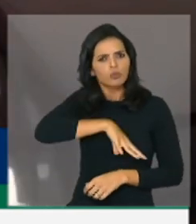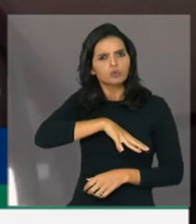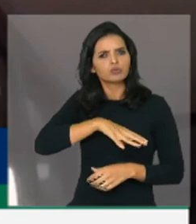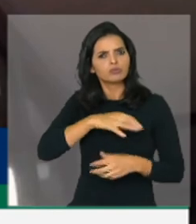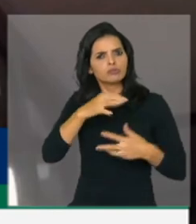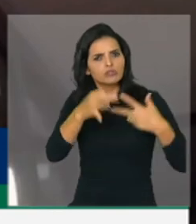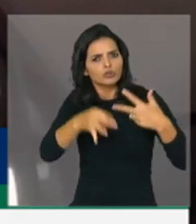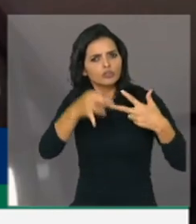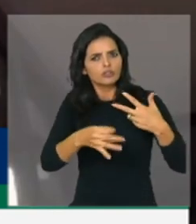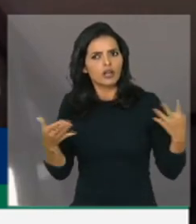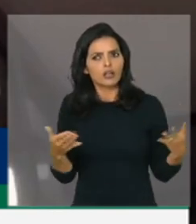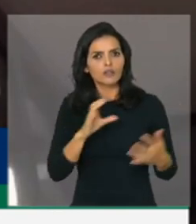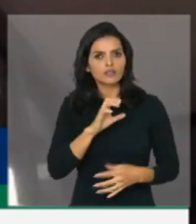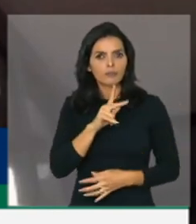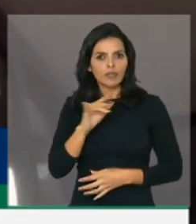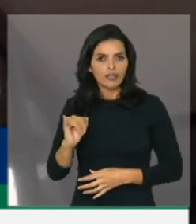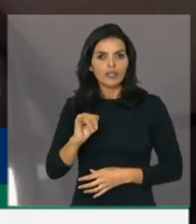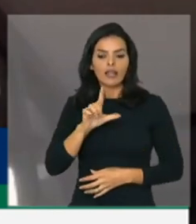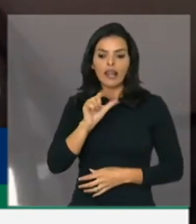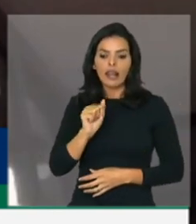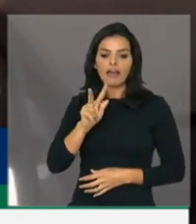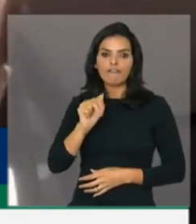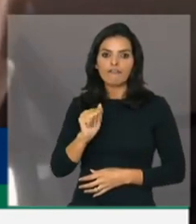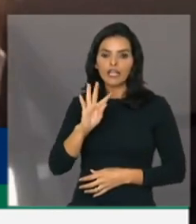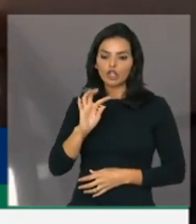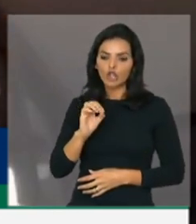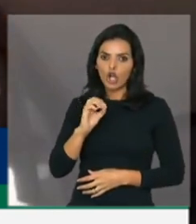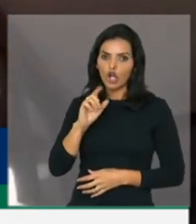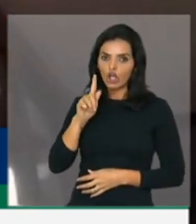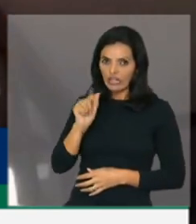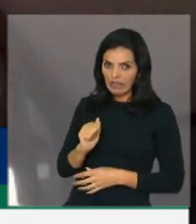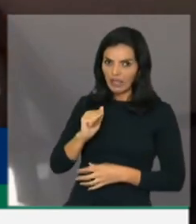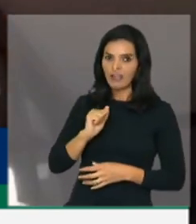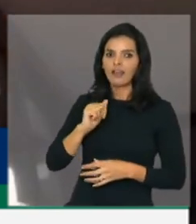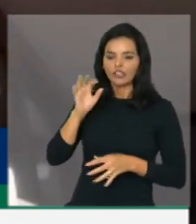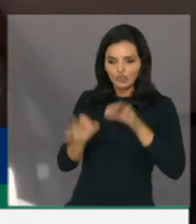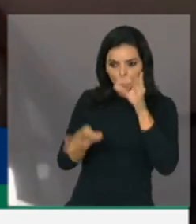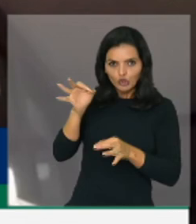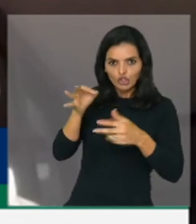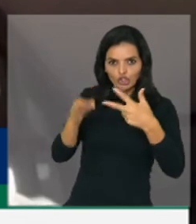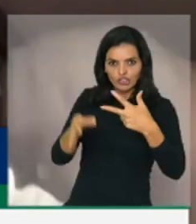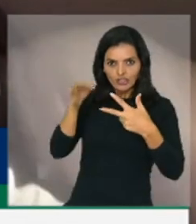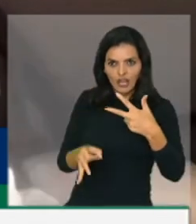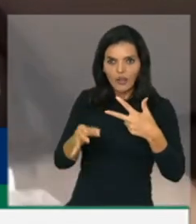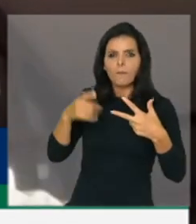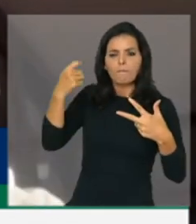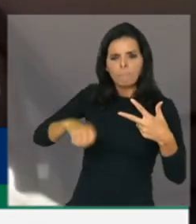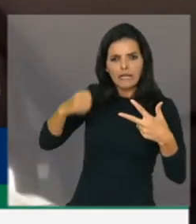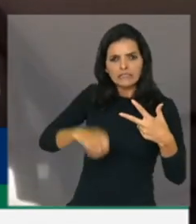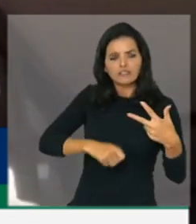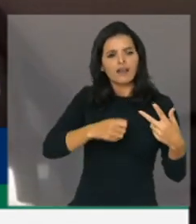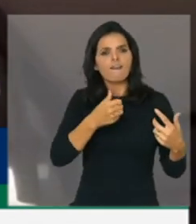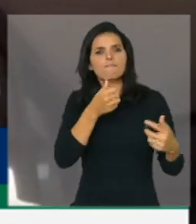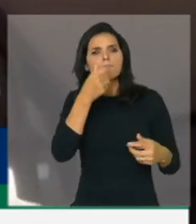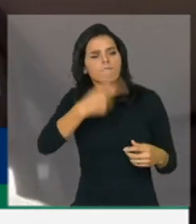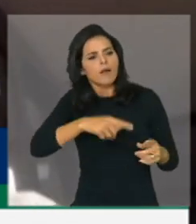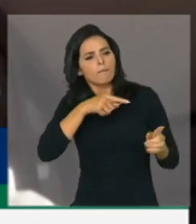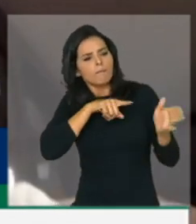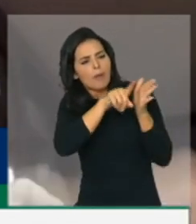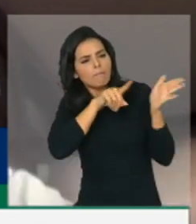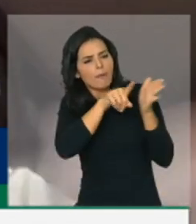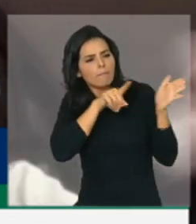judiciário. A CPI da Lava Toga é urgente. A sabatina dos indicados para o STF deve ser rigorosa. E